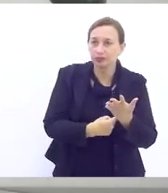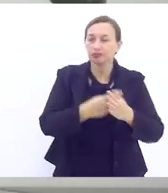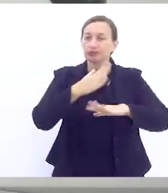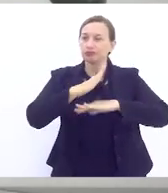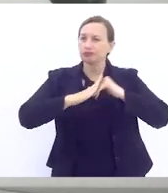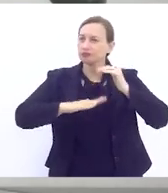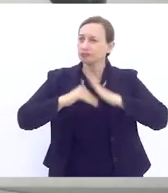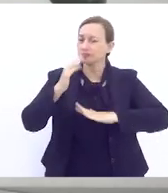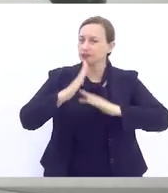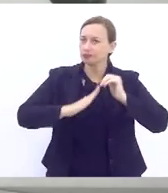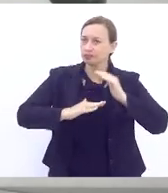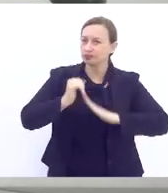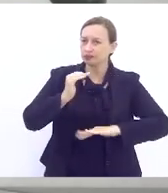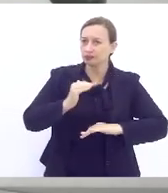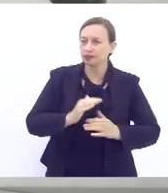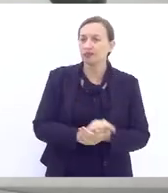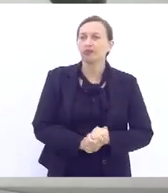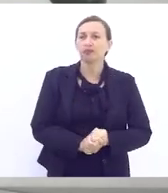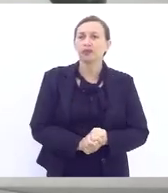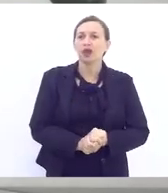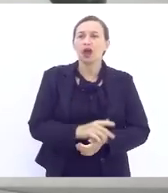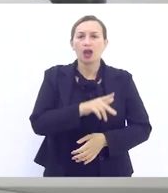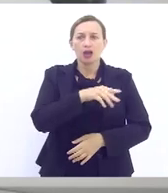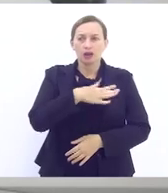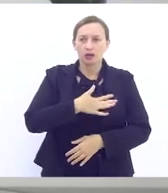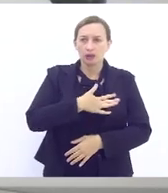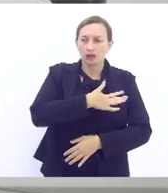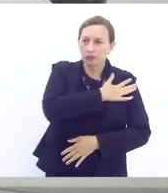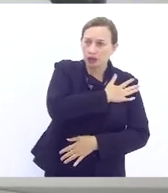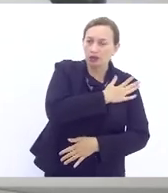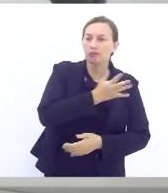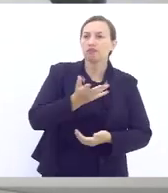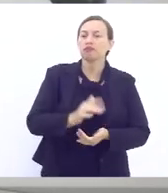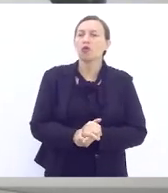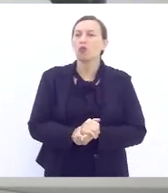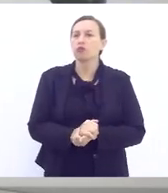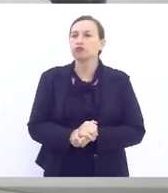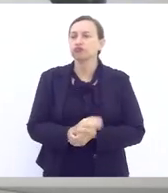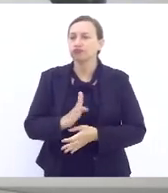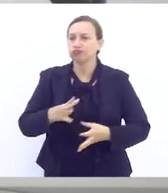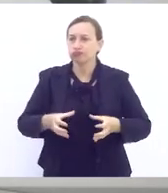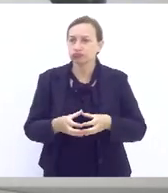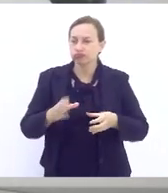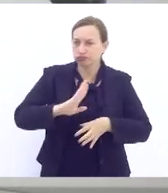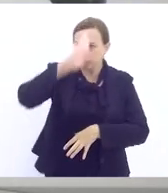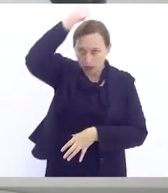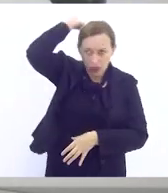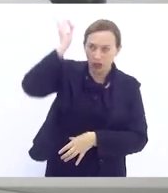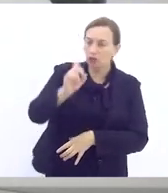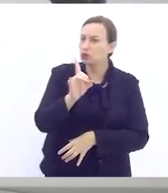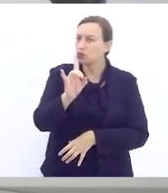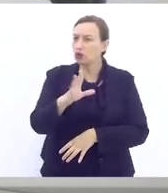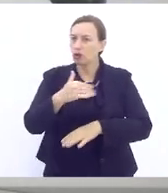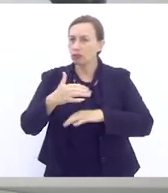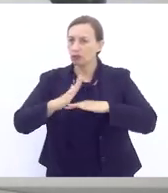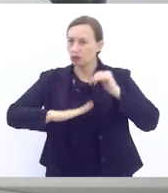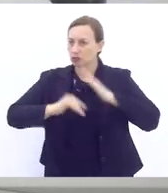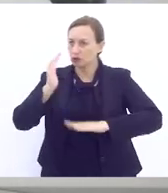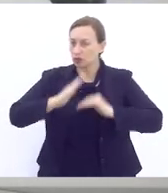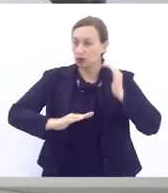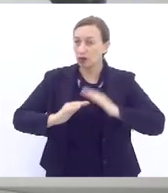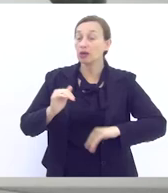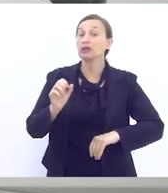no seu seja na PM no corpo de bombeiros eles não são profissionais eles são